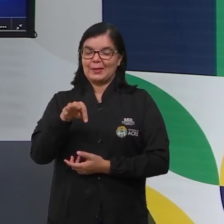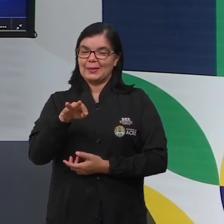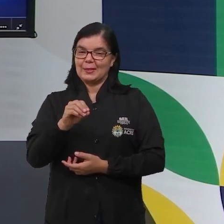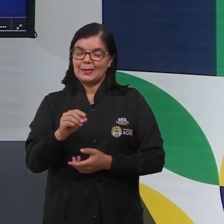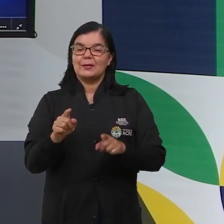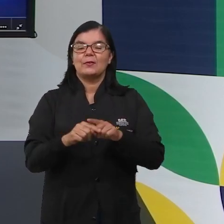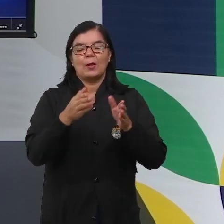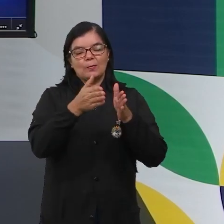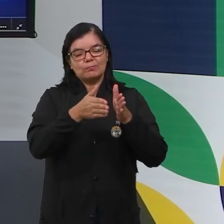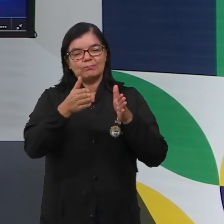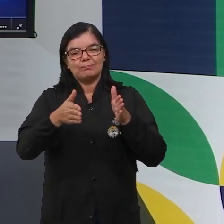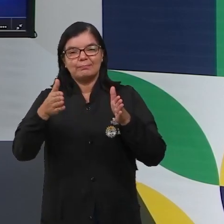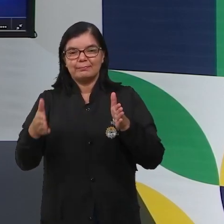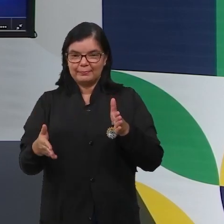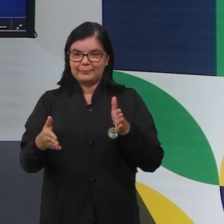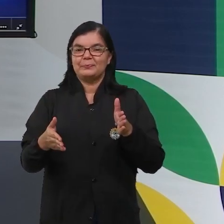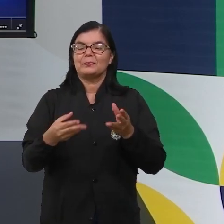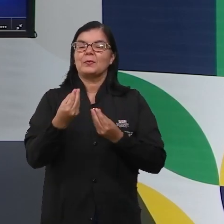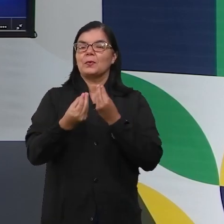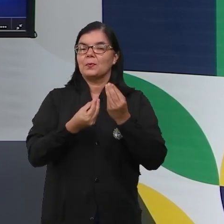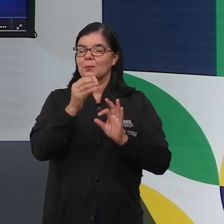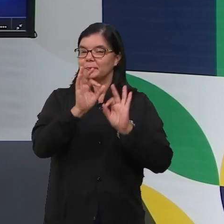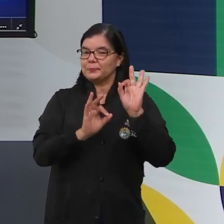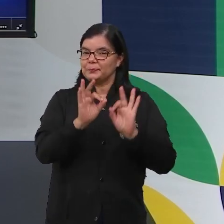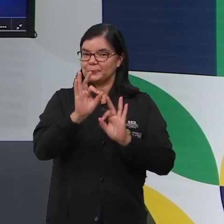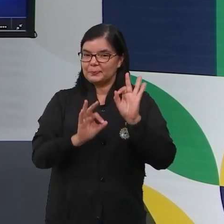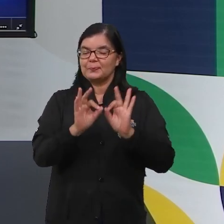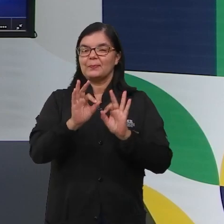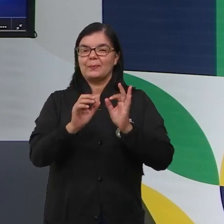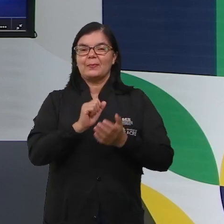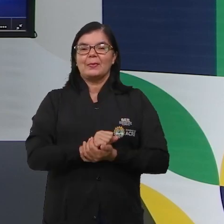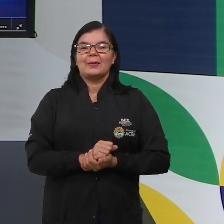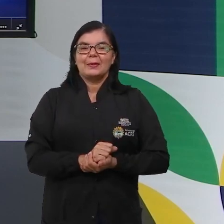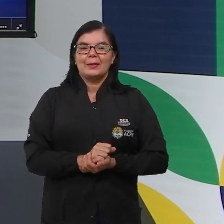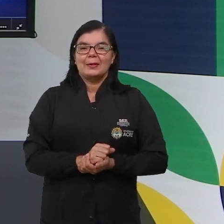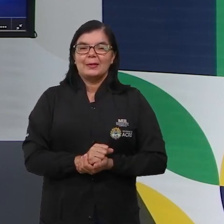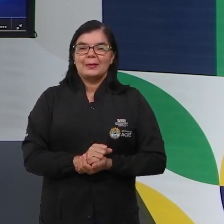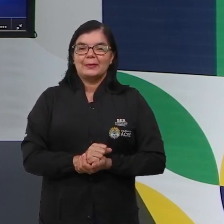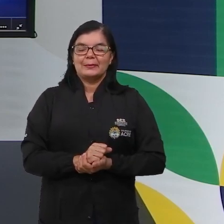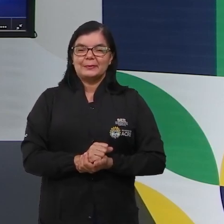acompanhar o processo, cada etapa de construção dessa